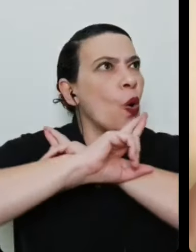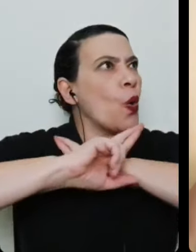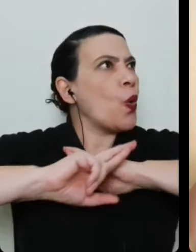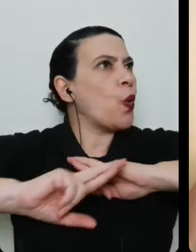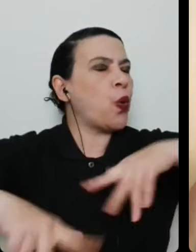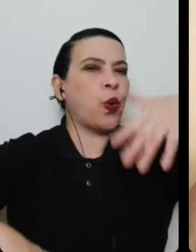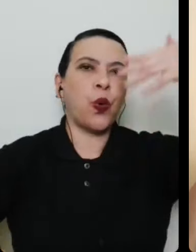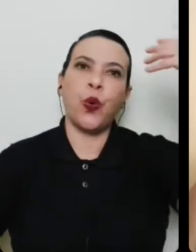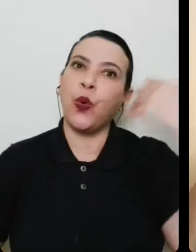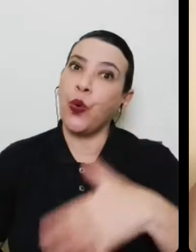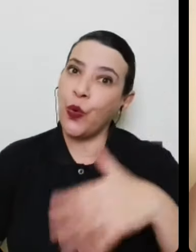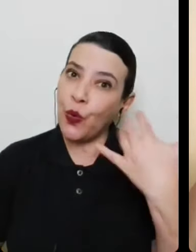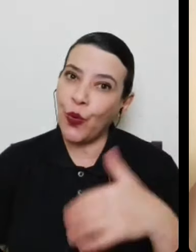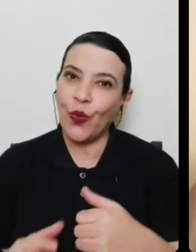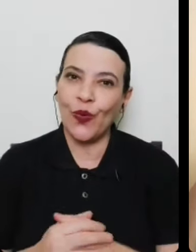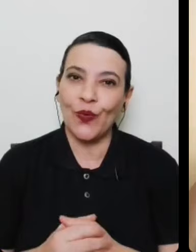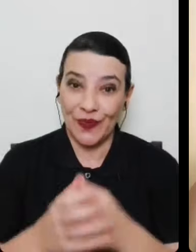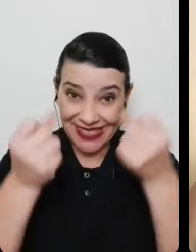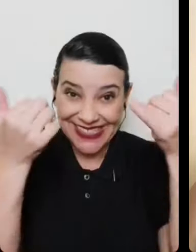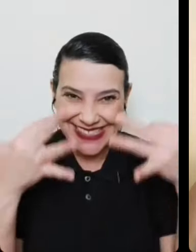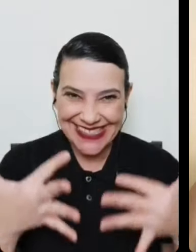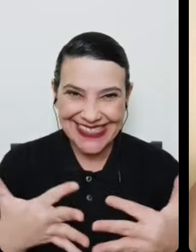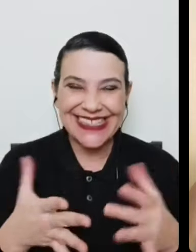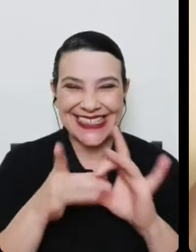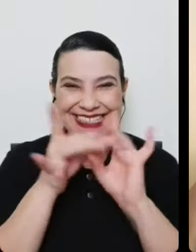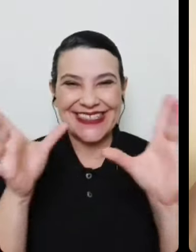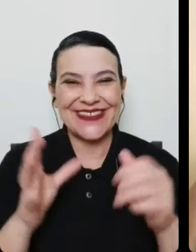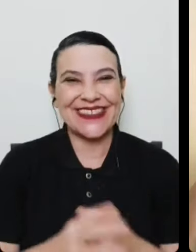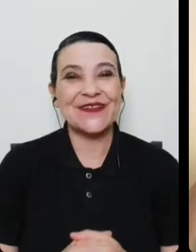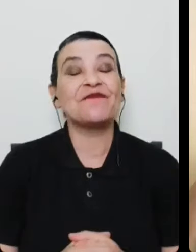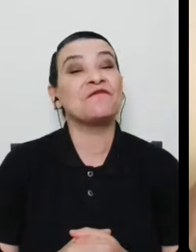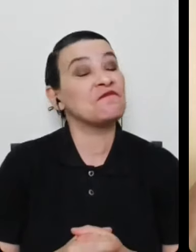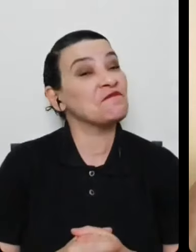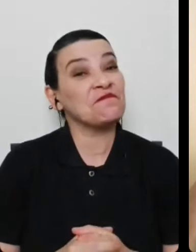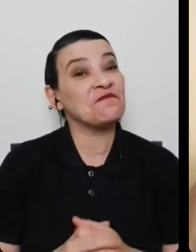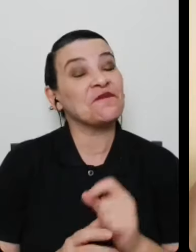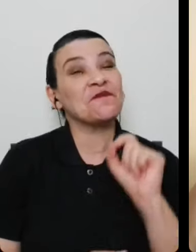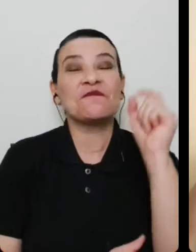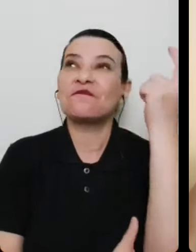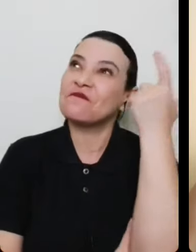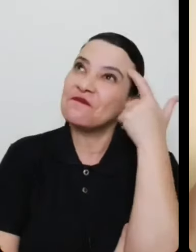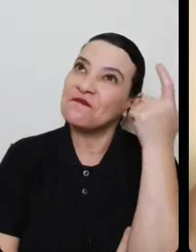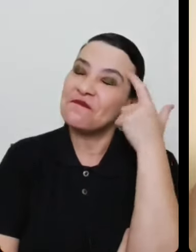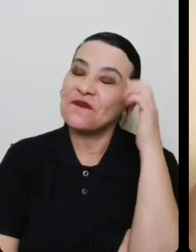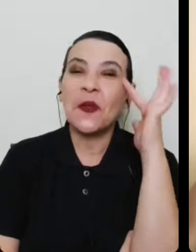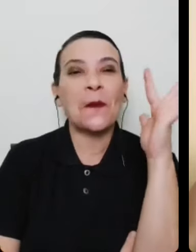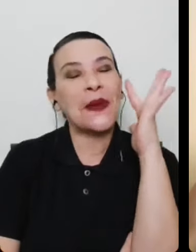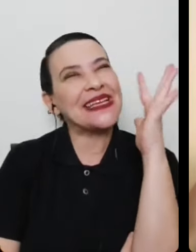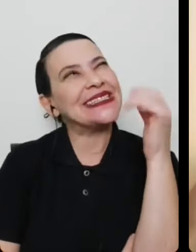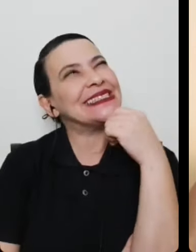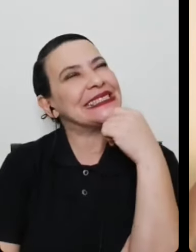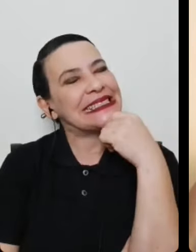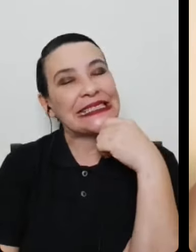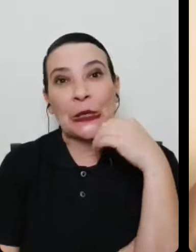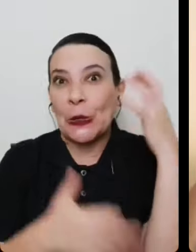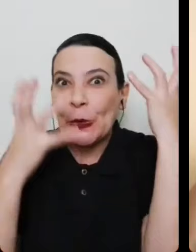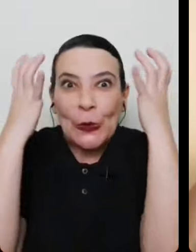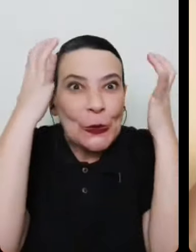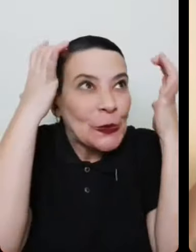momento. Você queria falar? Não, estava aqui pensando, né? A cabeça vai fervilhando aqui,